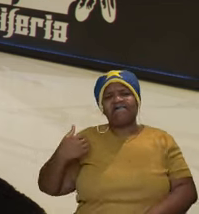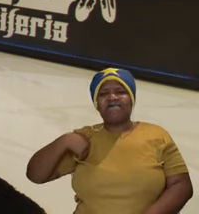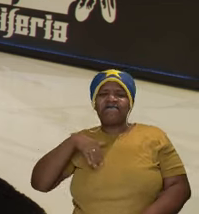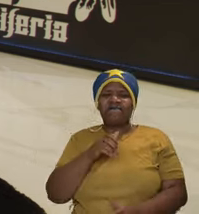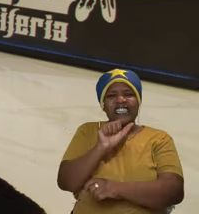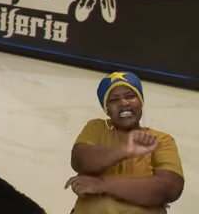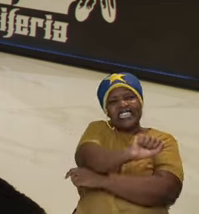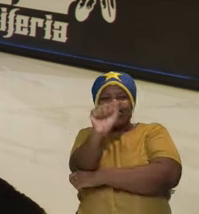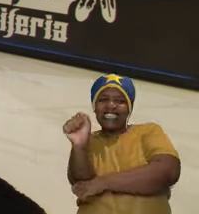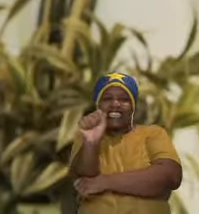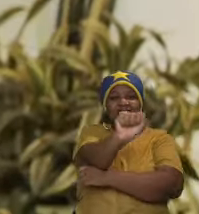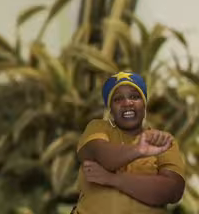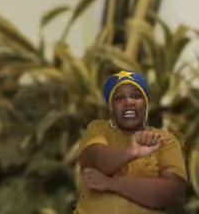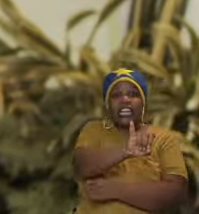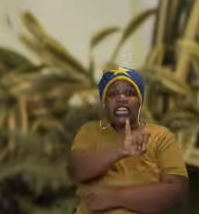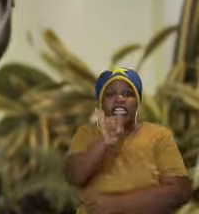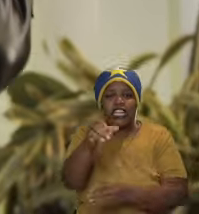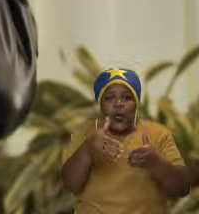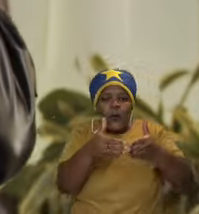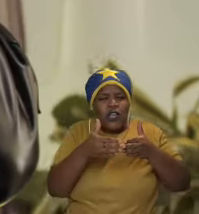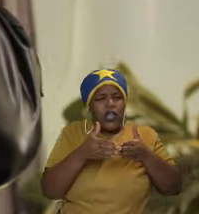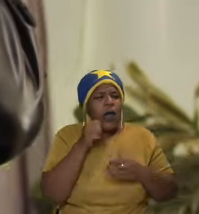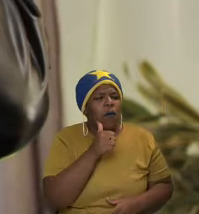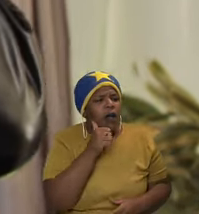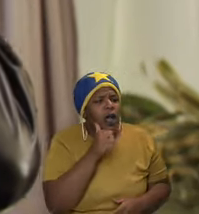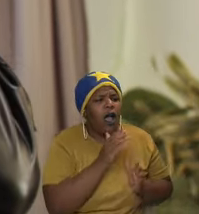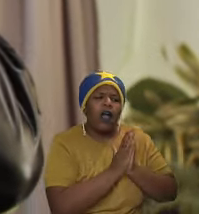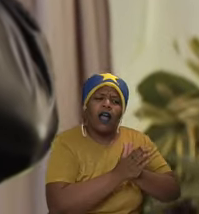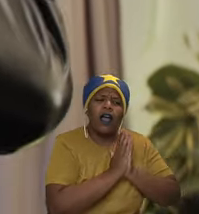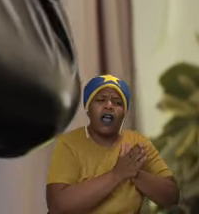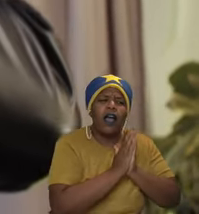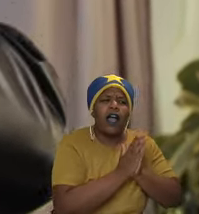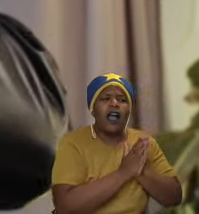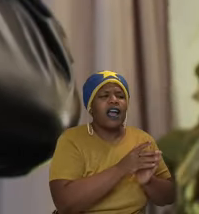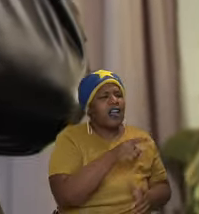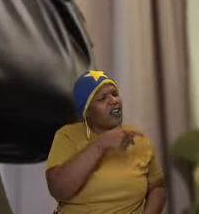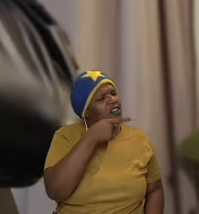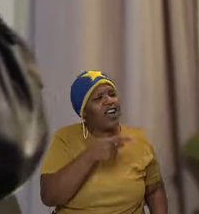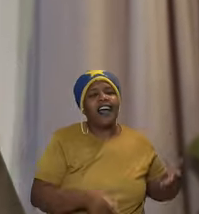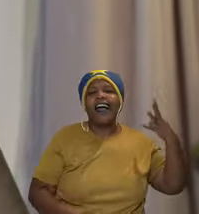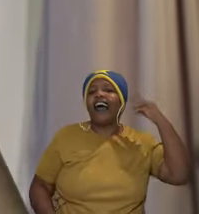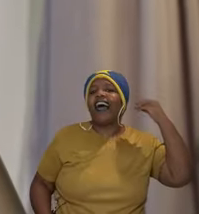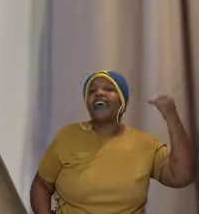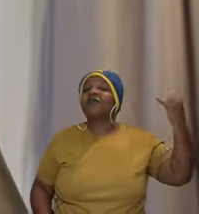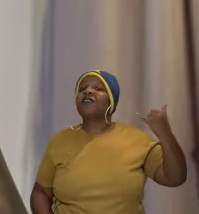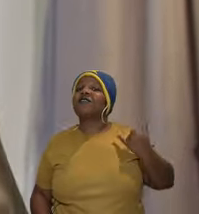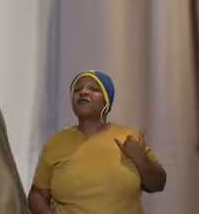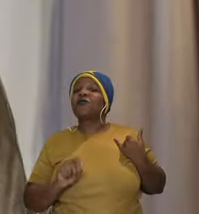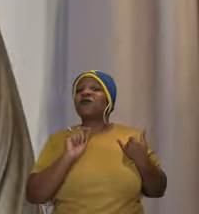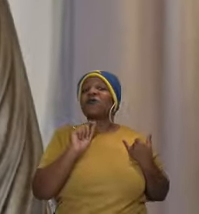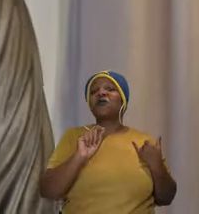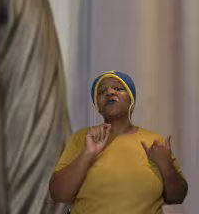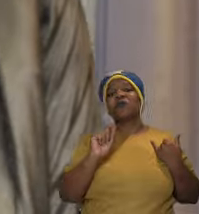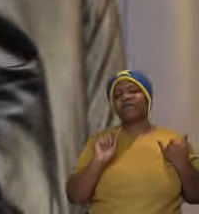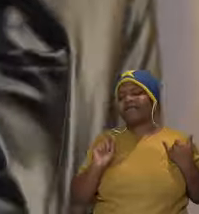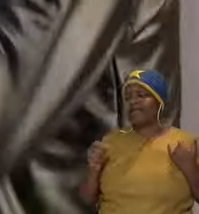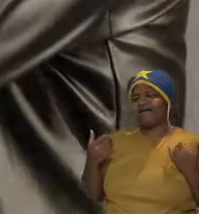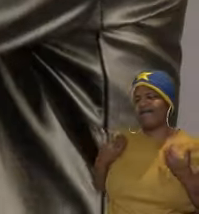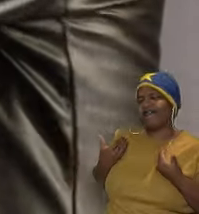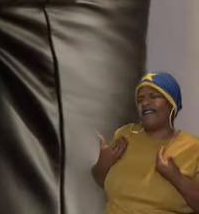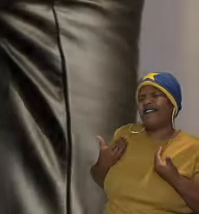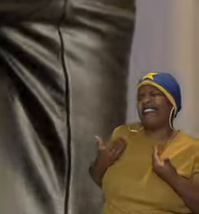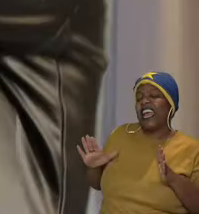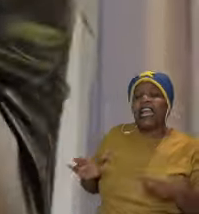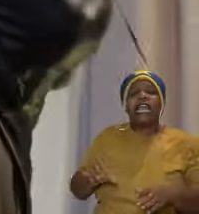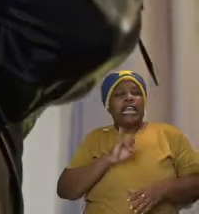direção. E se eu pedir pra ela pôr uma bala clava, sabe o que ela vai dizer? O quê? Danado.